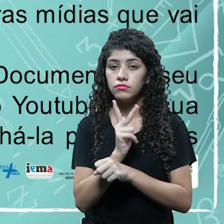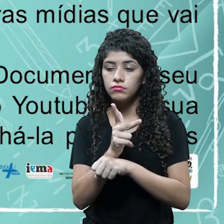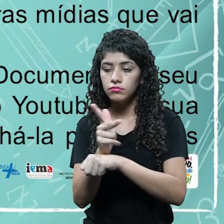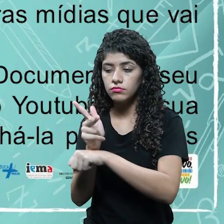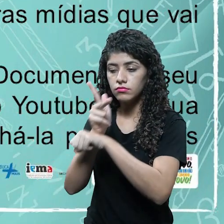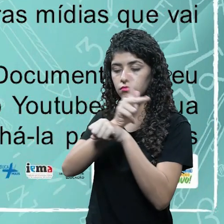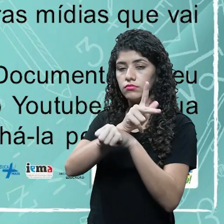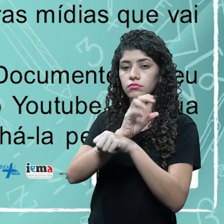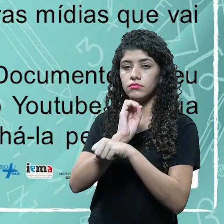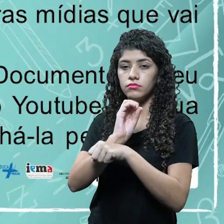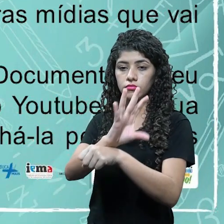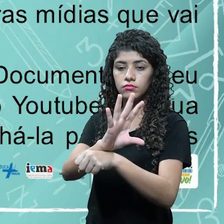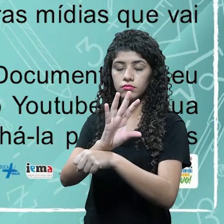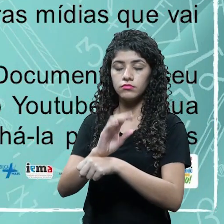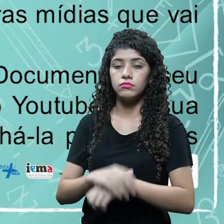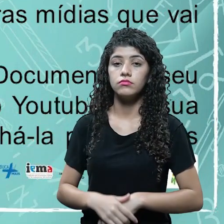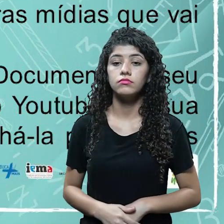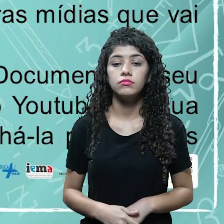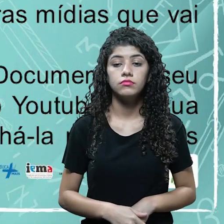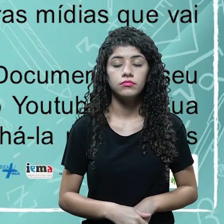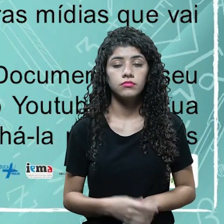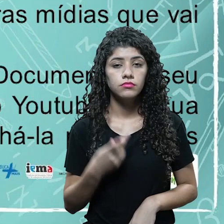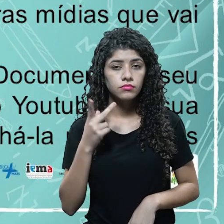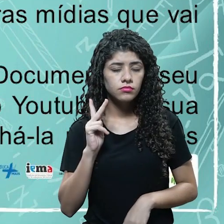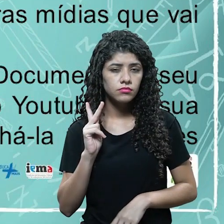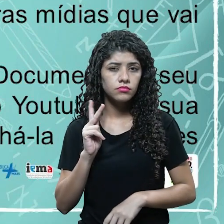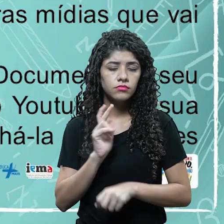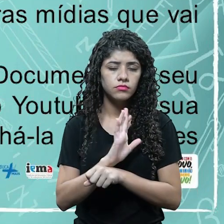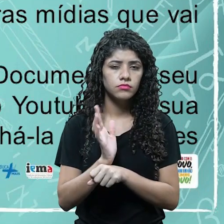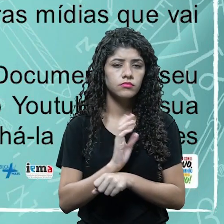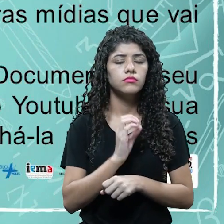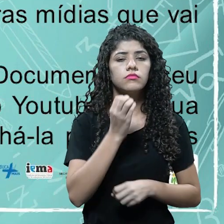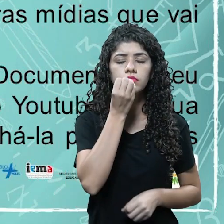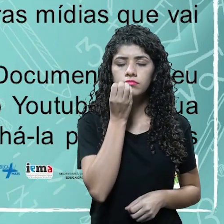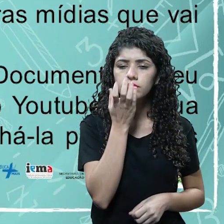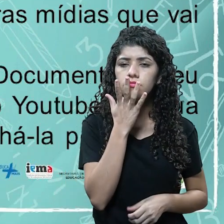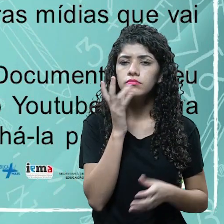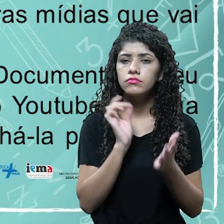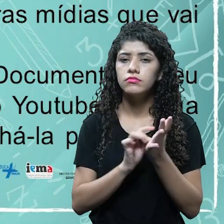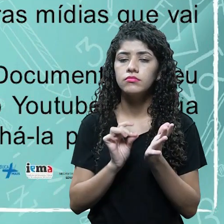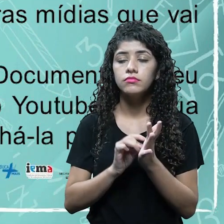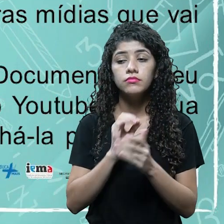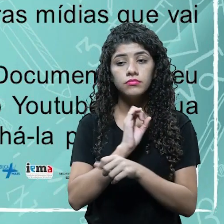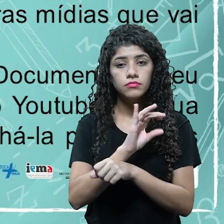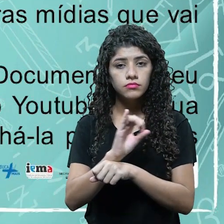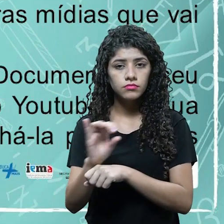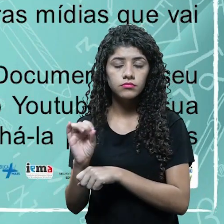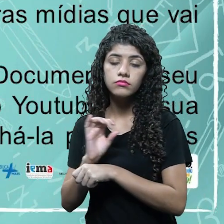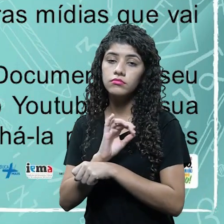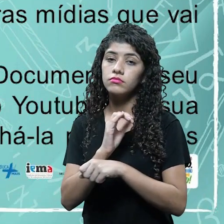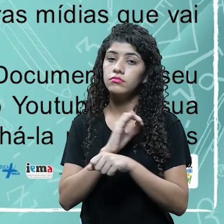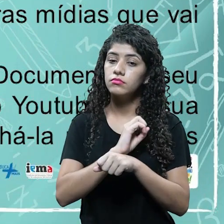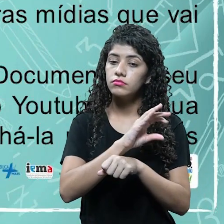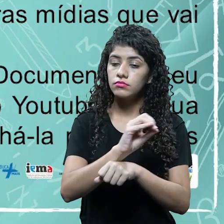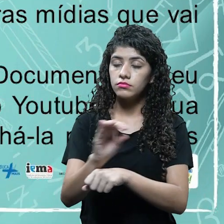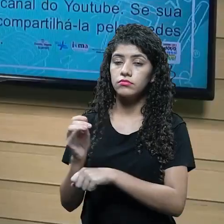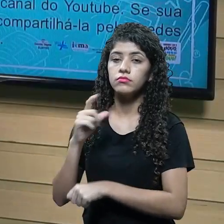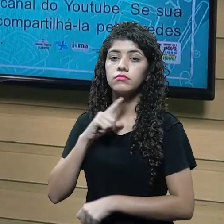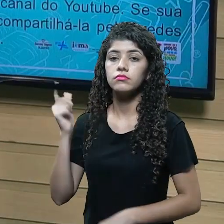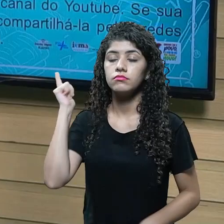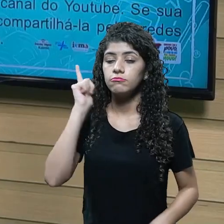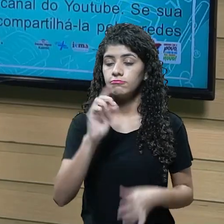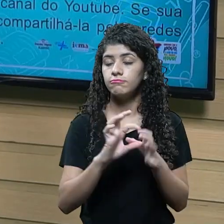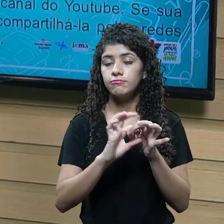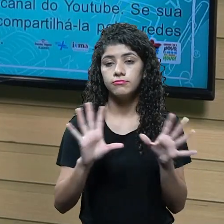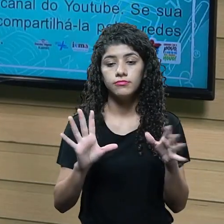seu canal do YouTube. Se sua campanha for realmente boa e se você compartilhar ela pelas redes sociais, pode conseguir mídia espontânea,